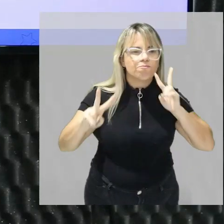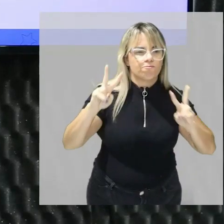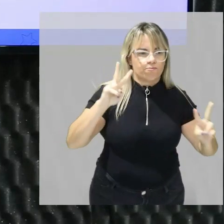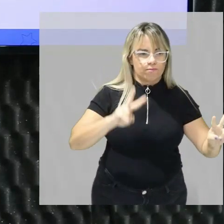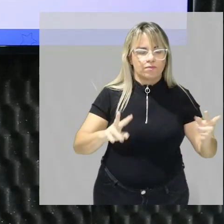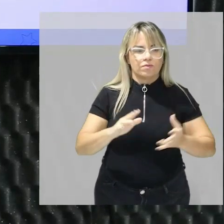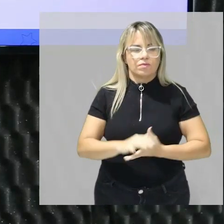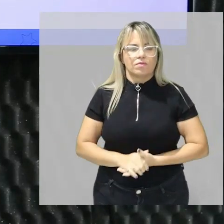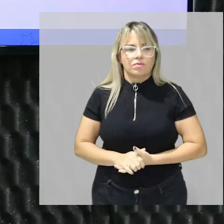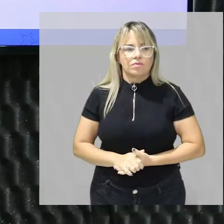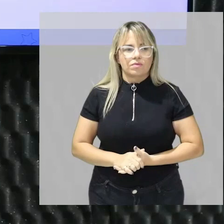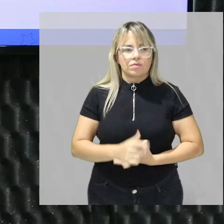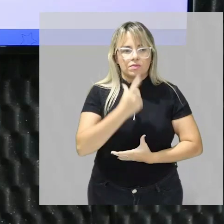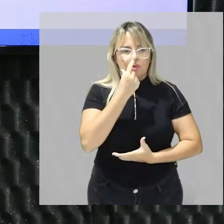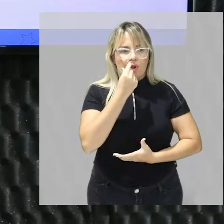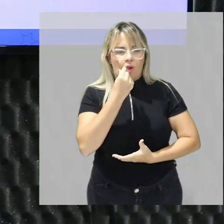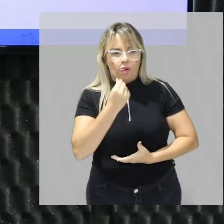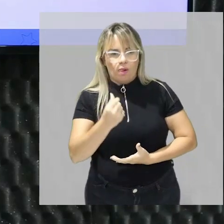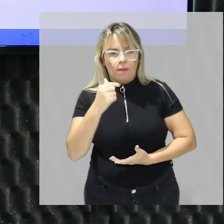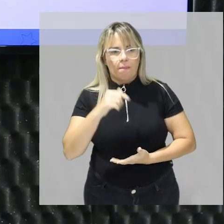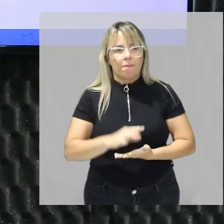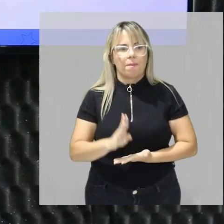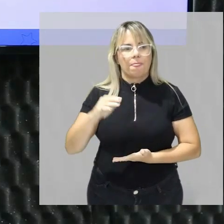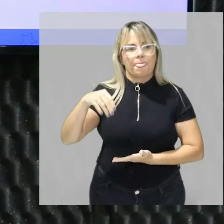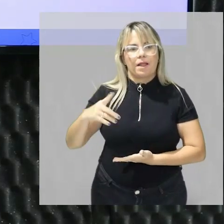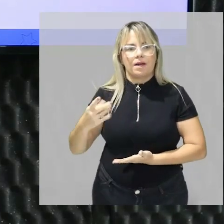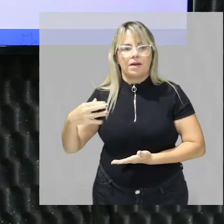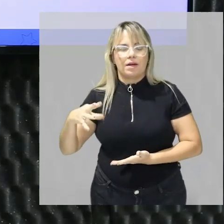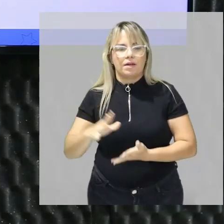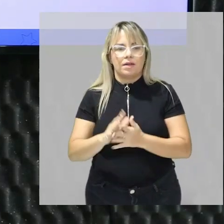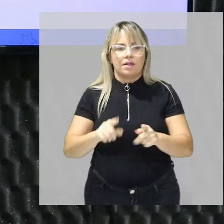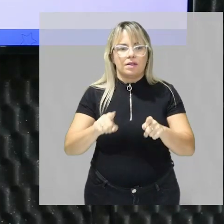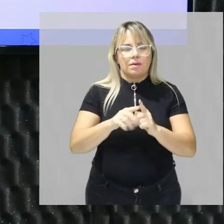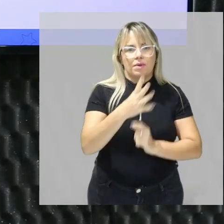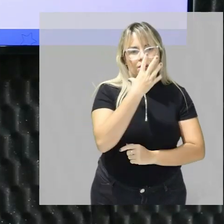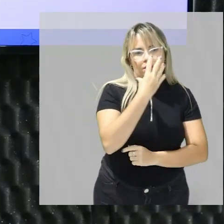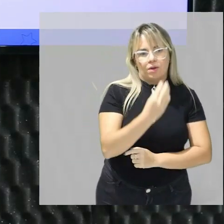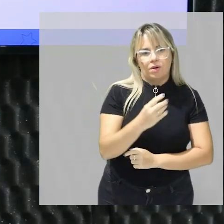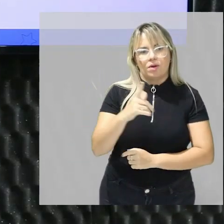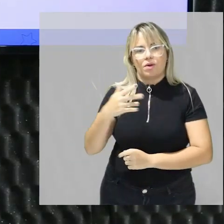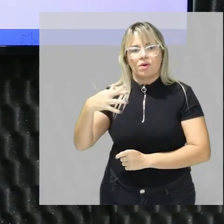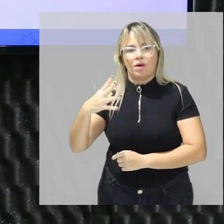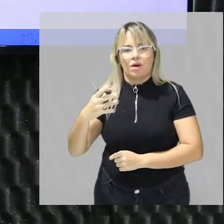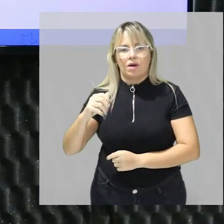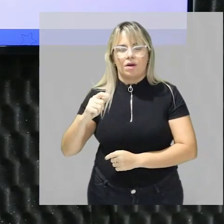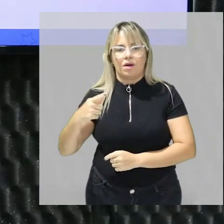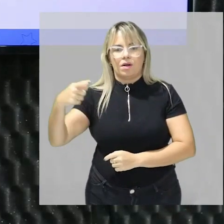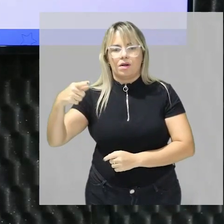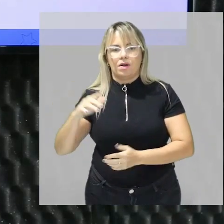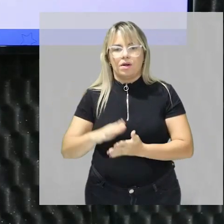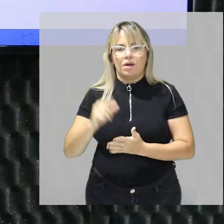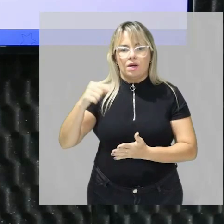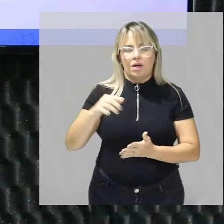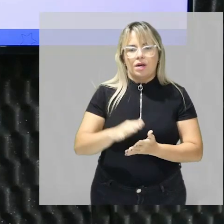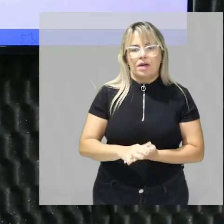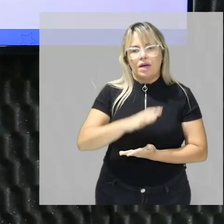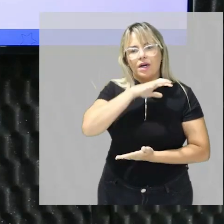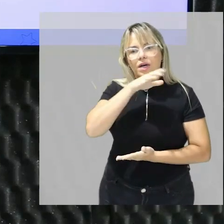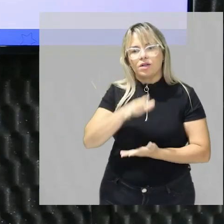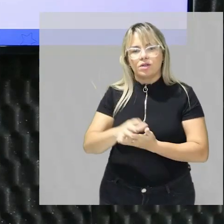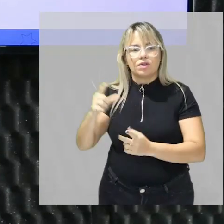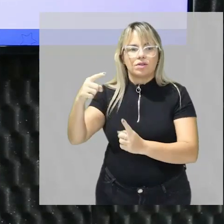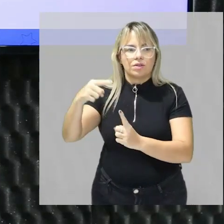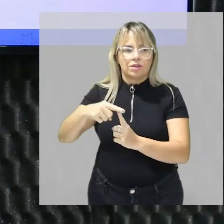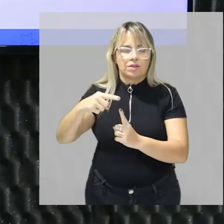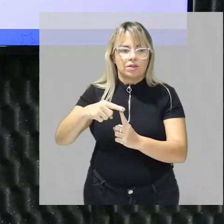visual. O tamanduá-bandeira e o lobo-guará são considerados animais típicos do Cerrado